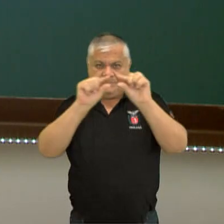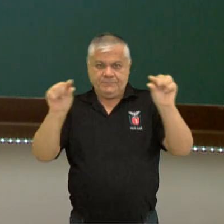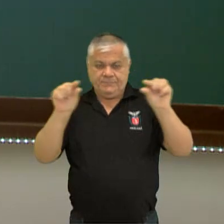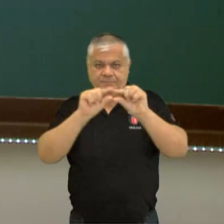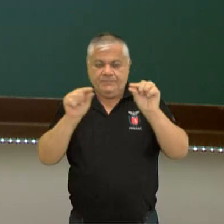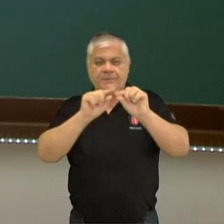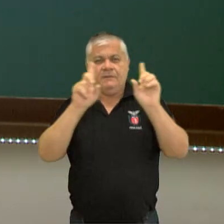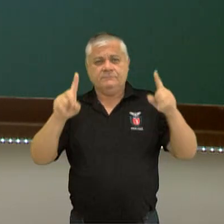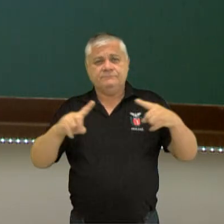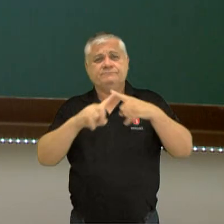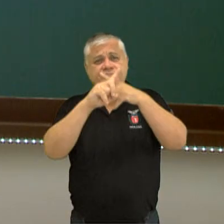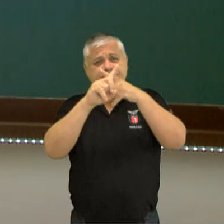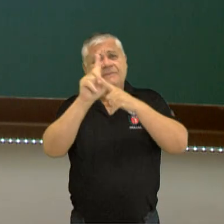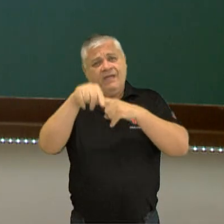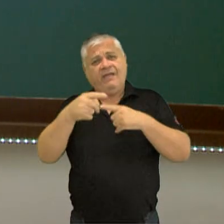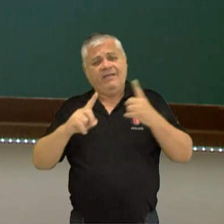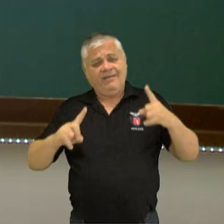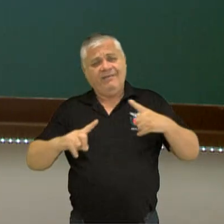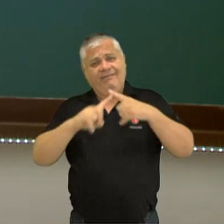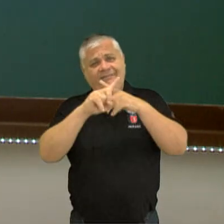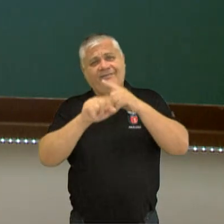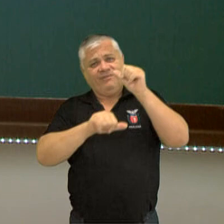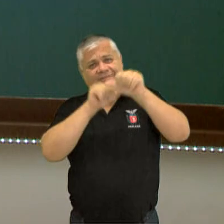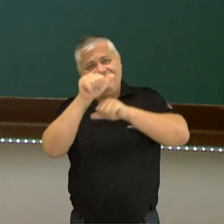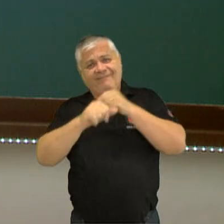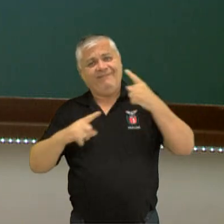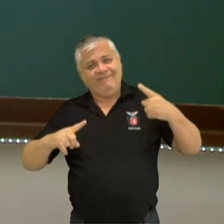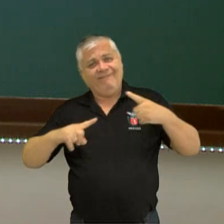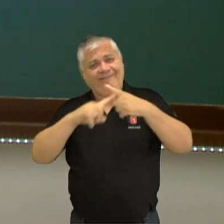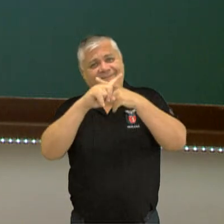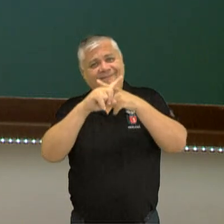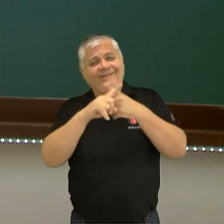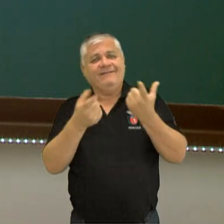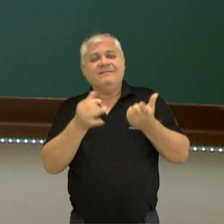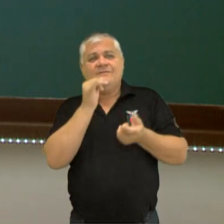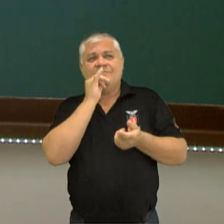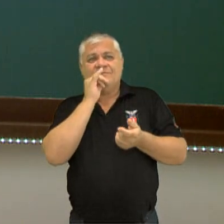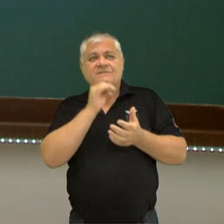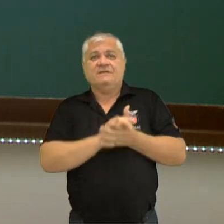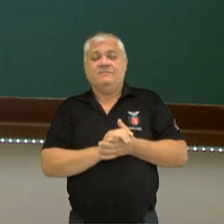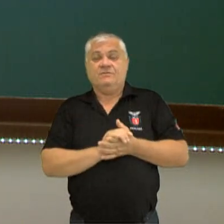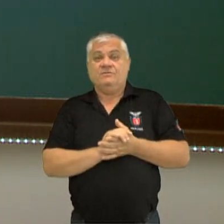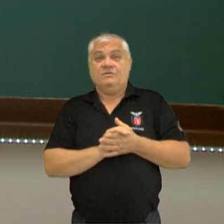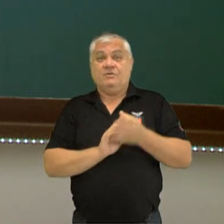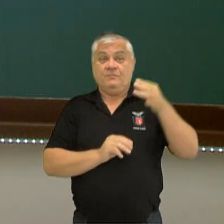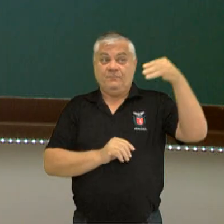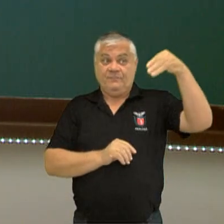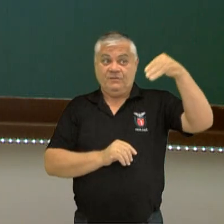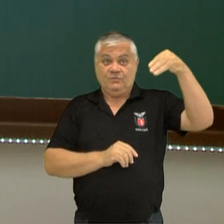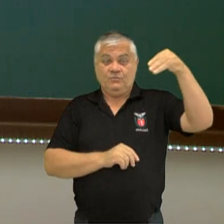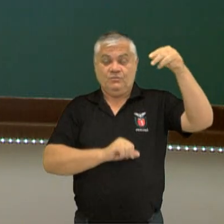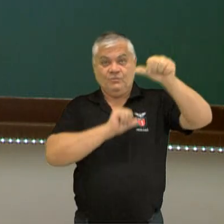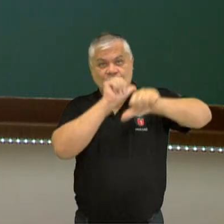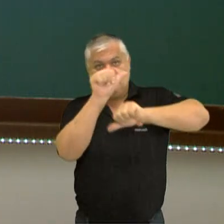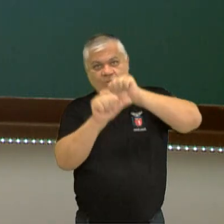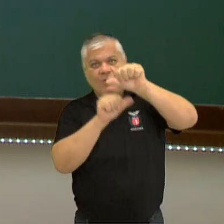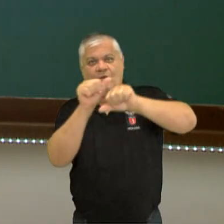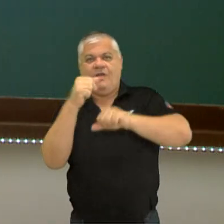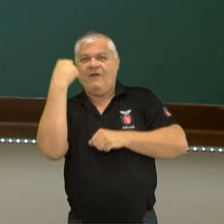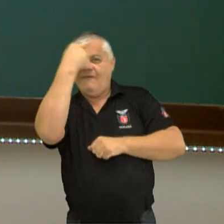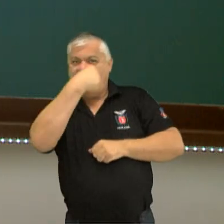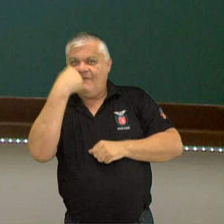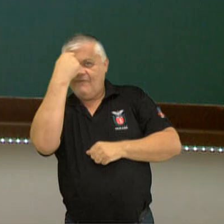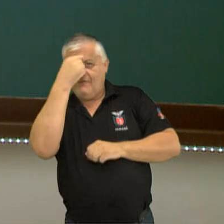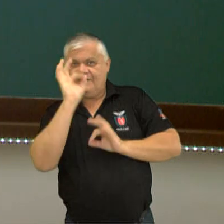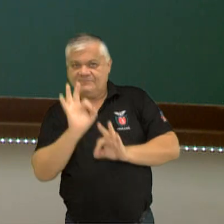regra de três, tá, gente? Em todas elas o que você vai fazer é transformar os minutos em horas.